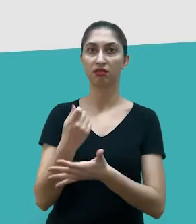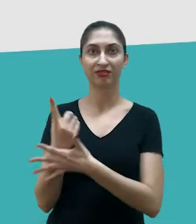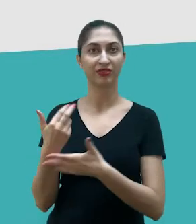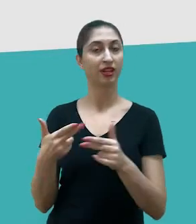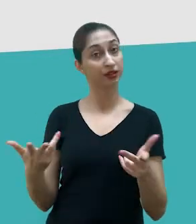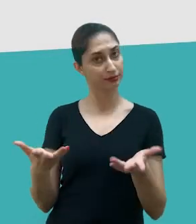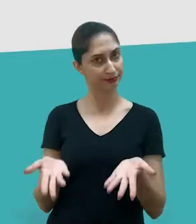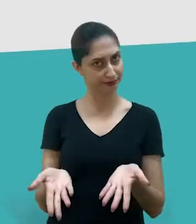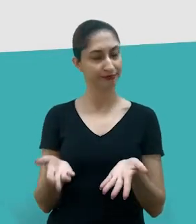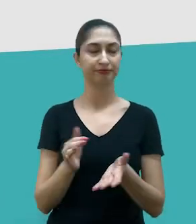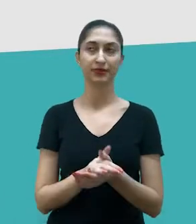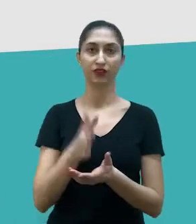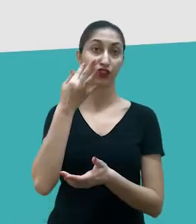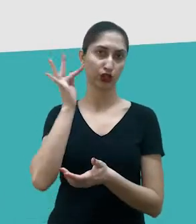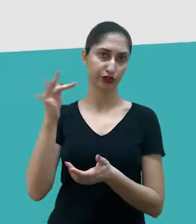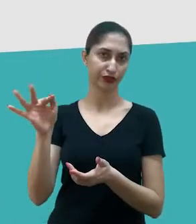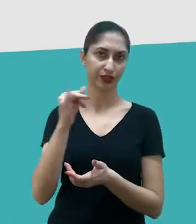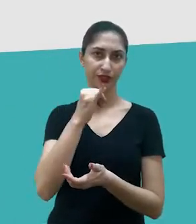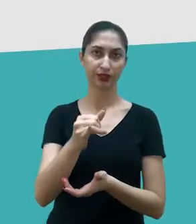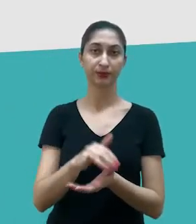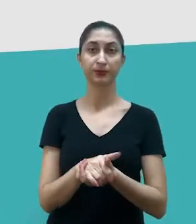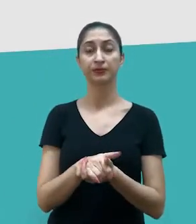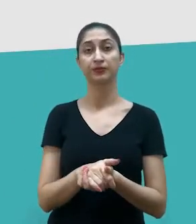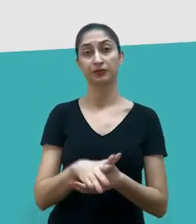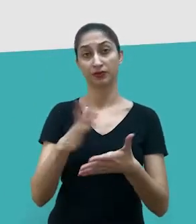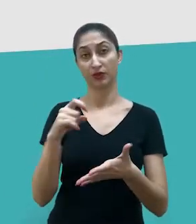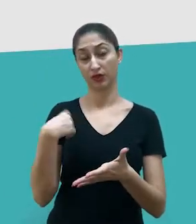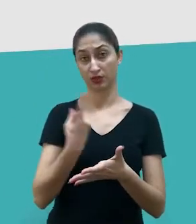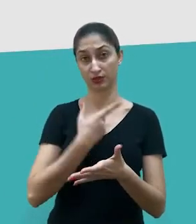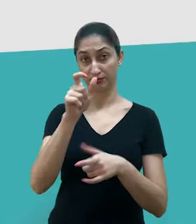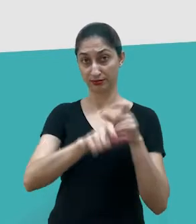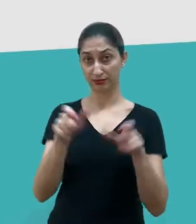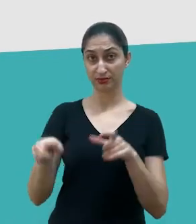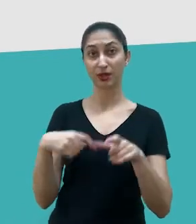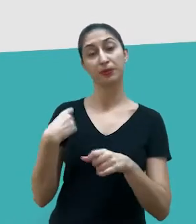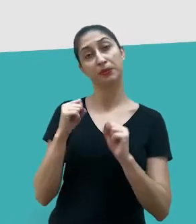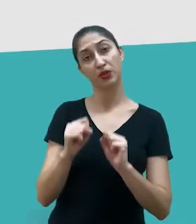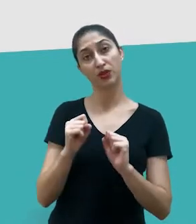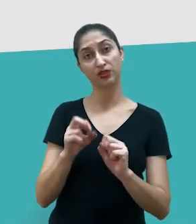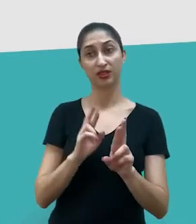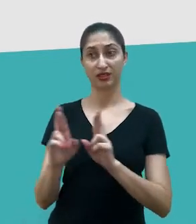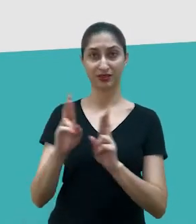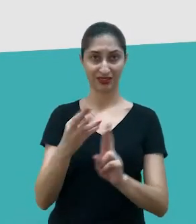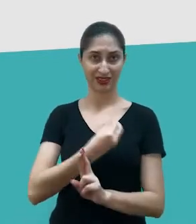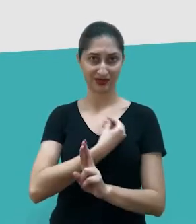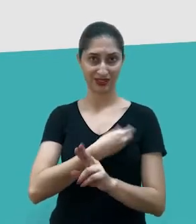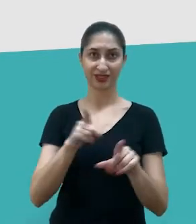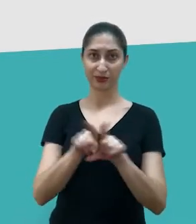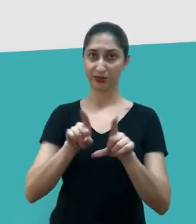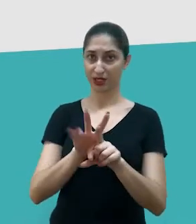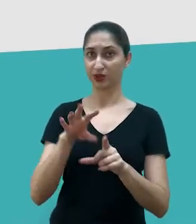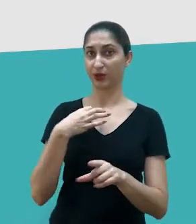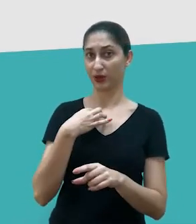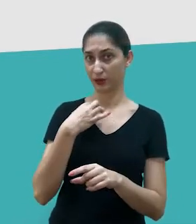que Bauman diz. Então nós, enquanto sujeito, nós podemos nos relacionar com a vida e com a roupa